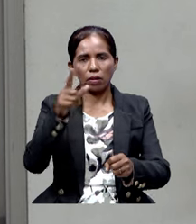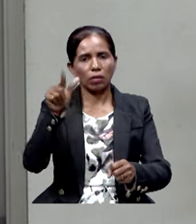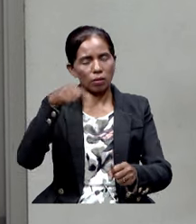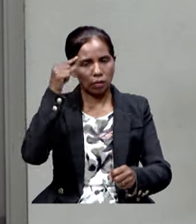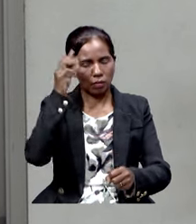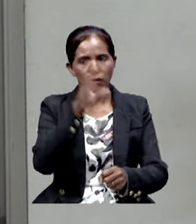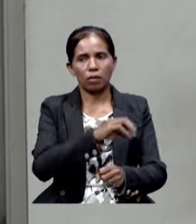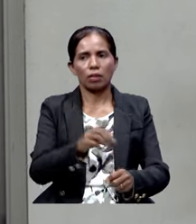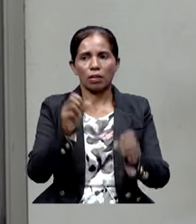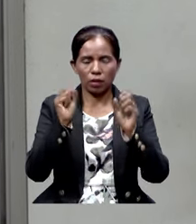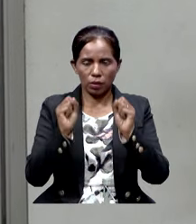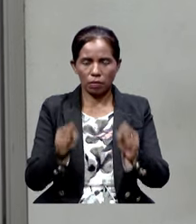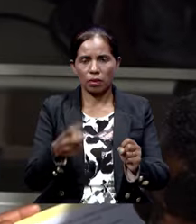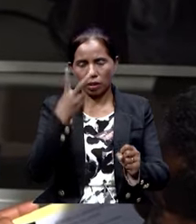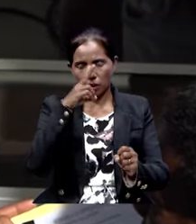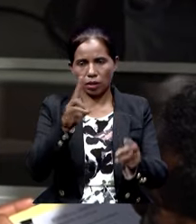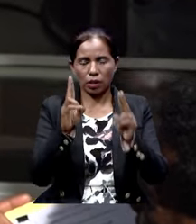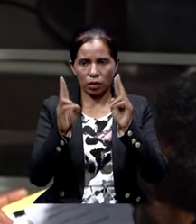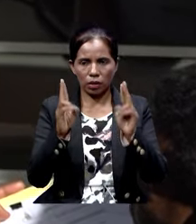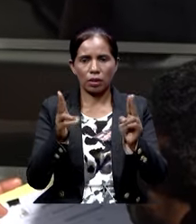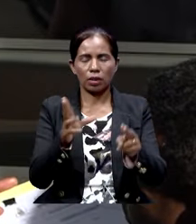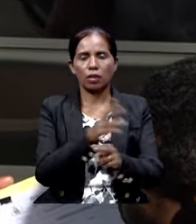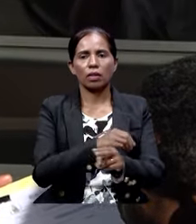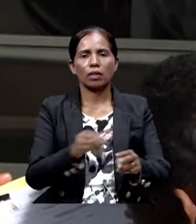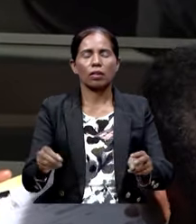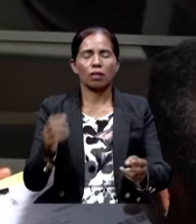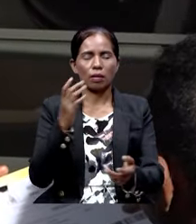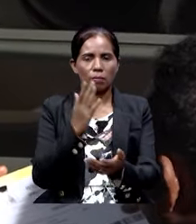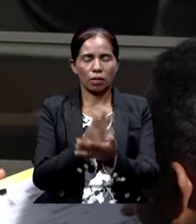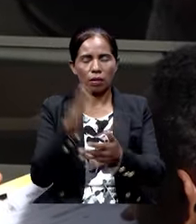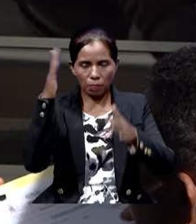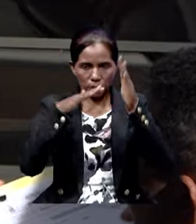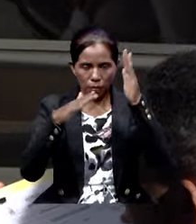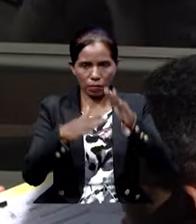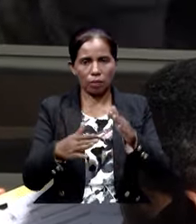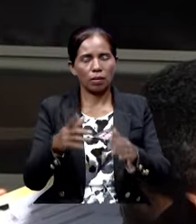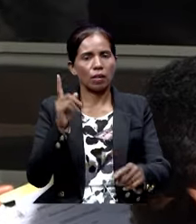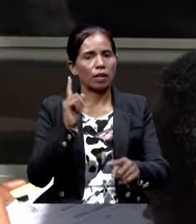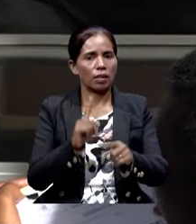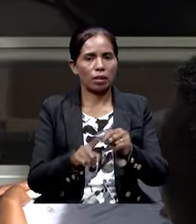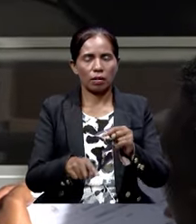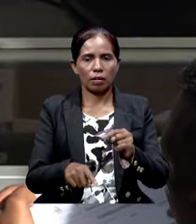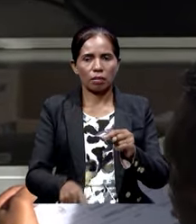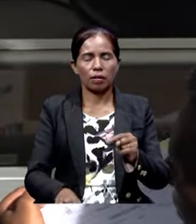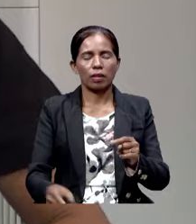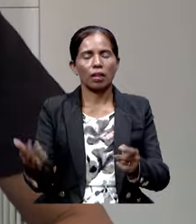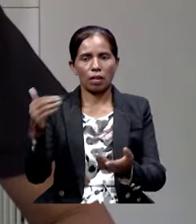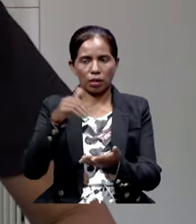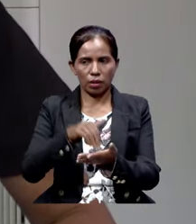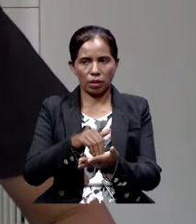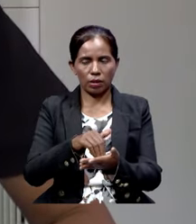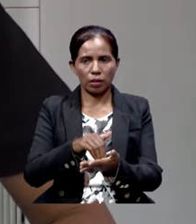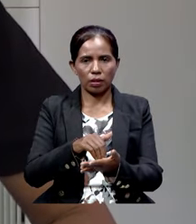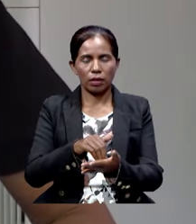governo ato bele resolve rolalais, no evita ato problema refere, la bele acontece tan